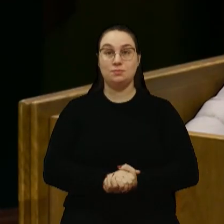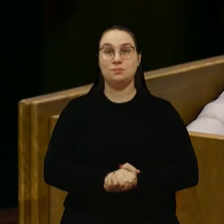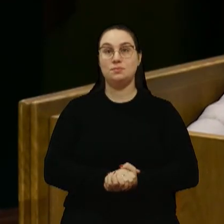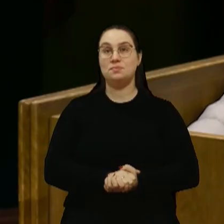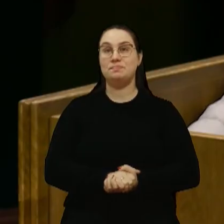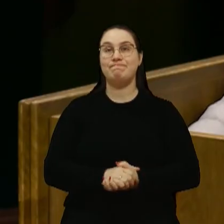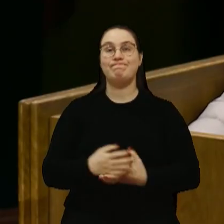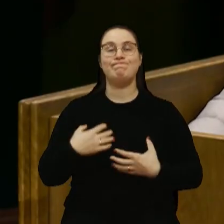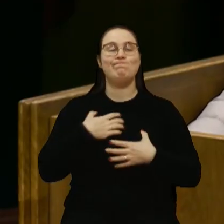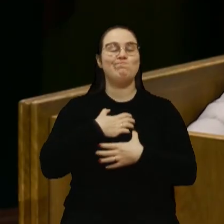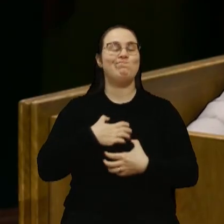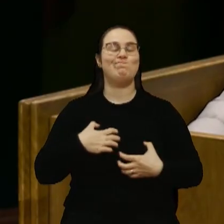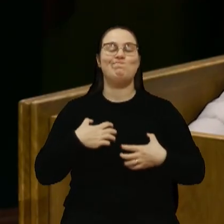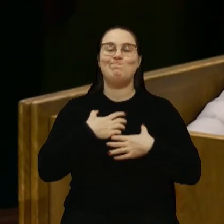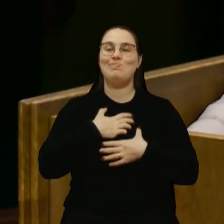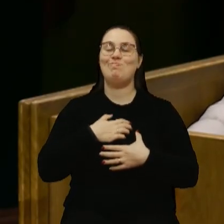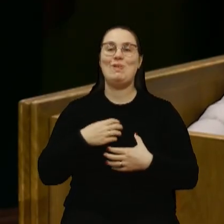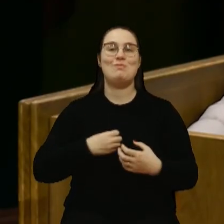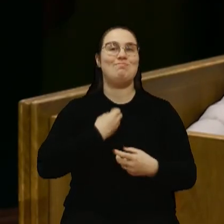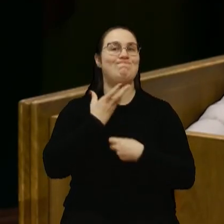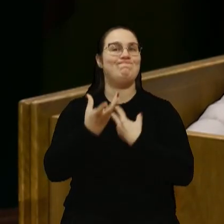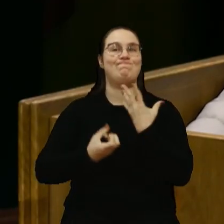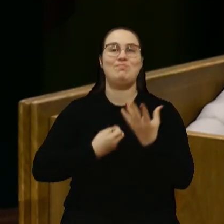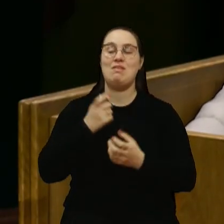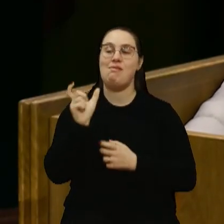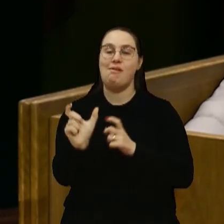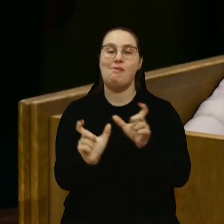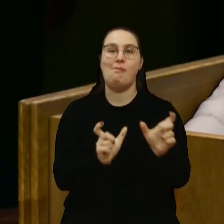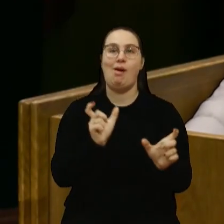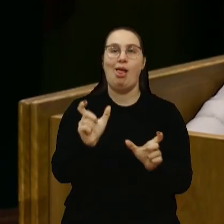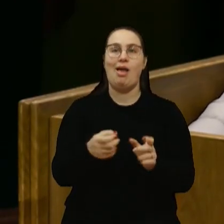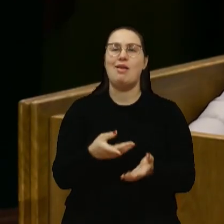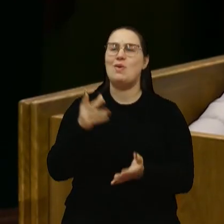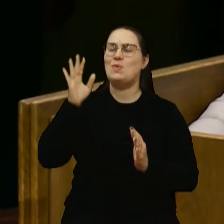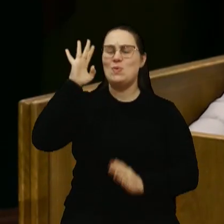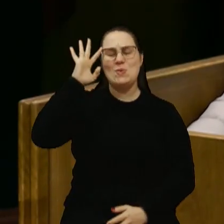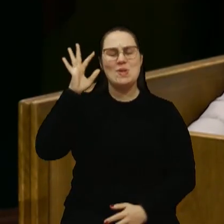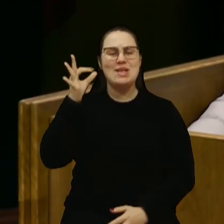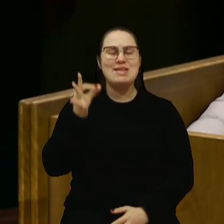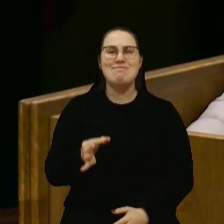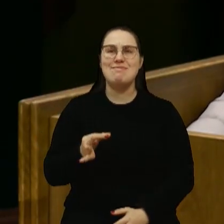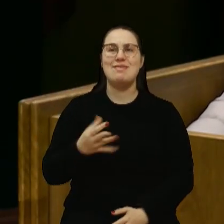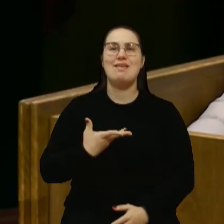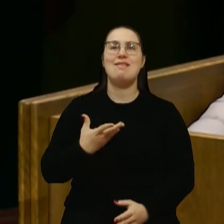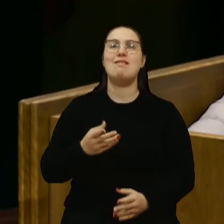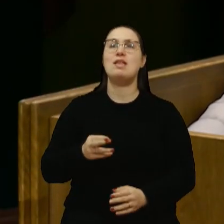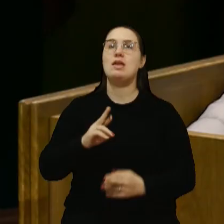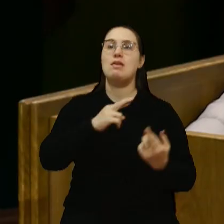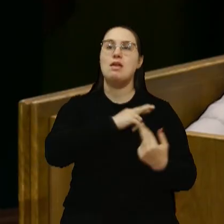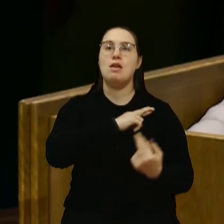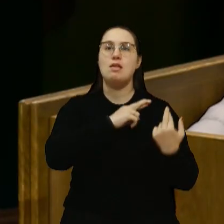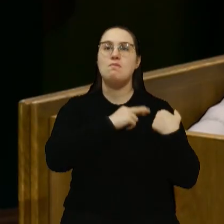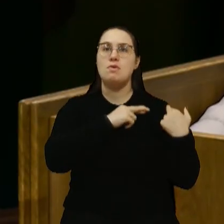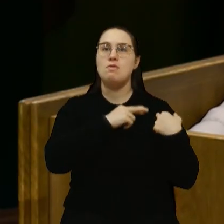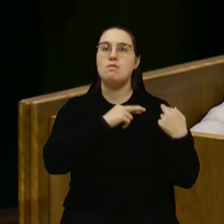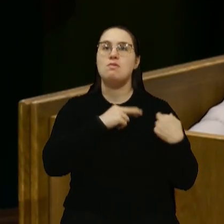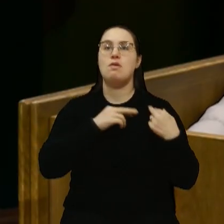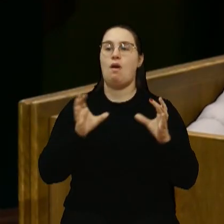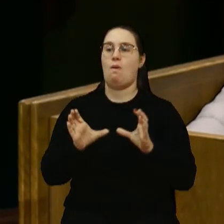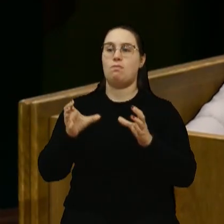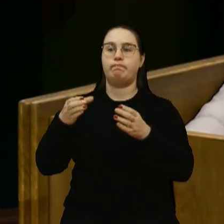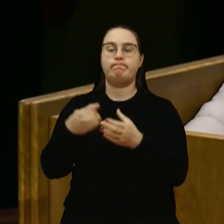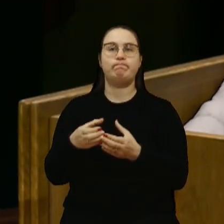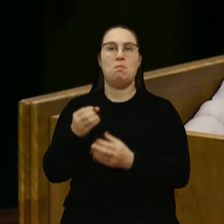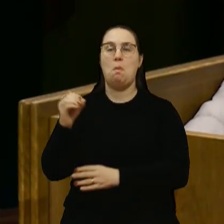Que não cabem palavras. Tenho a certeza de que o clube está em excelentes mãos e continuará crescendo